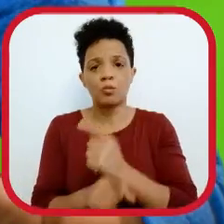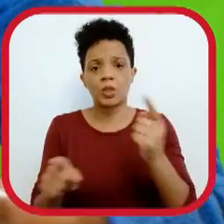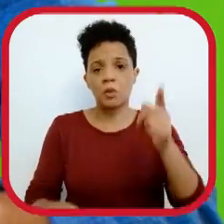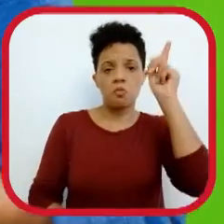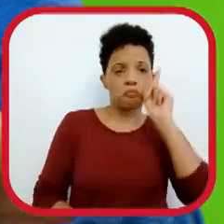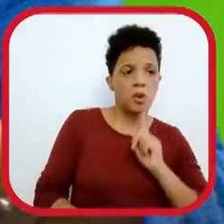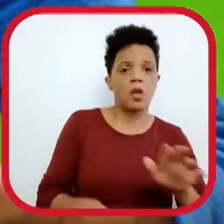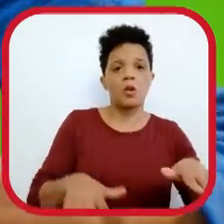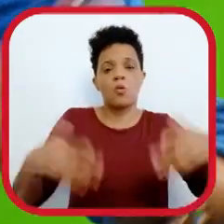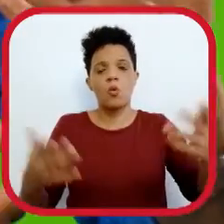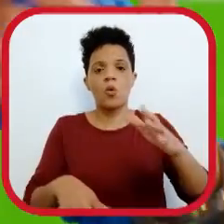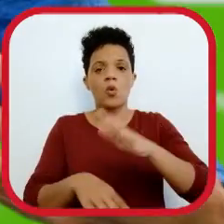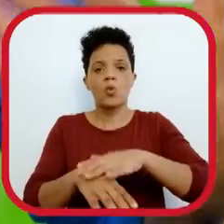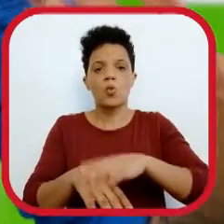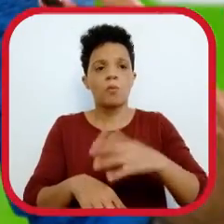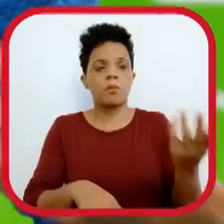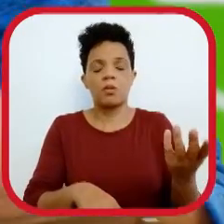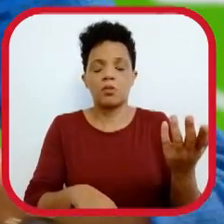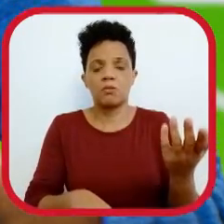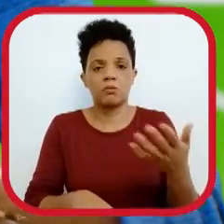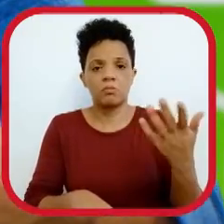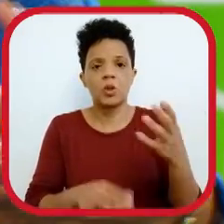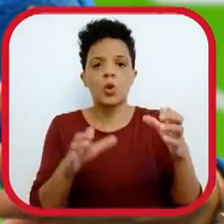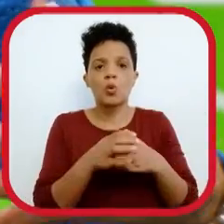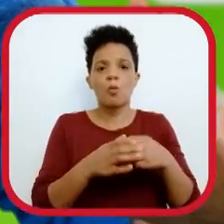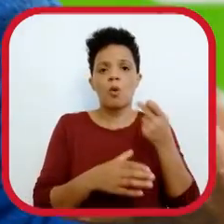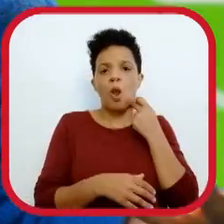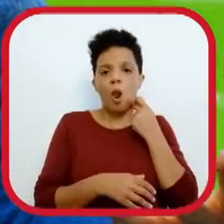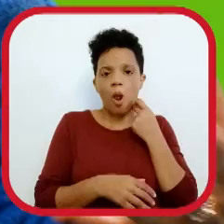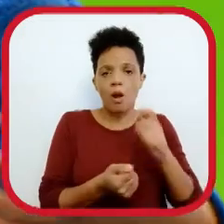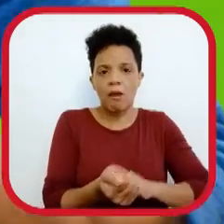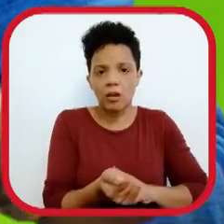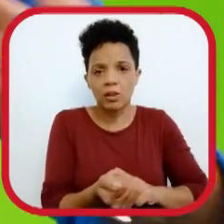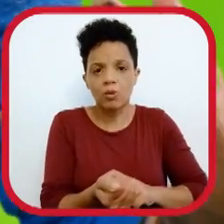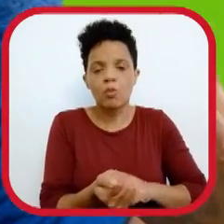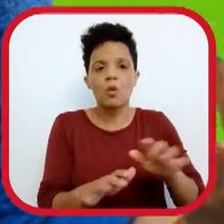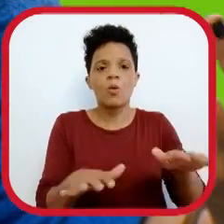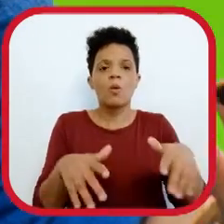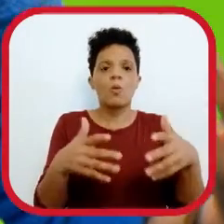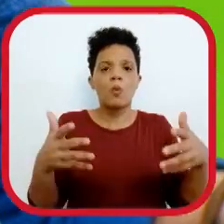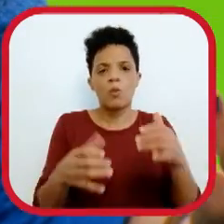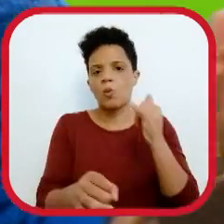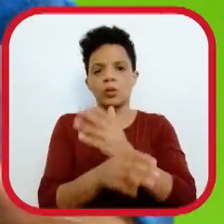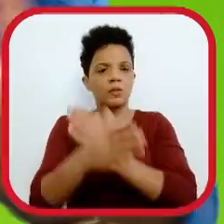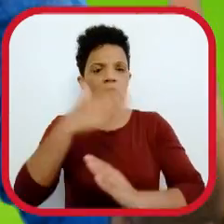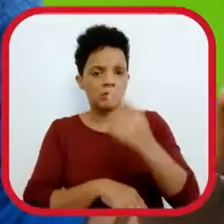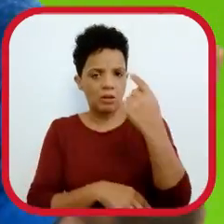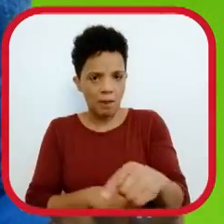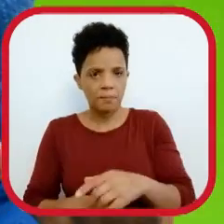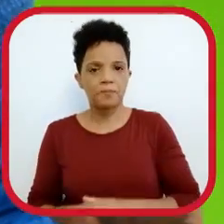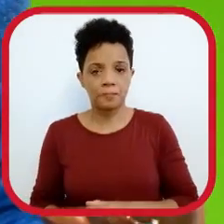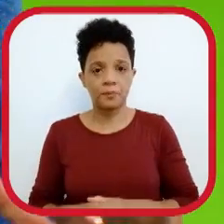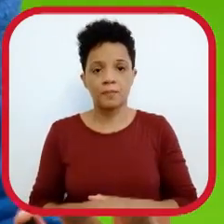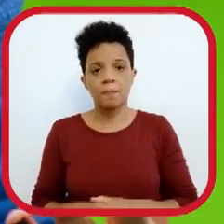para os lugares, ou porque são mulheres, ou porque são oriundas de uma minoria étnica, ou porque têm uma ou